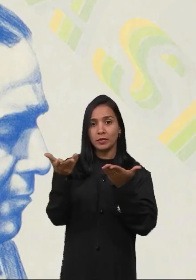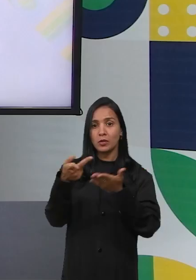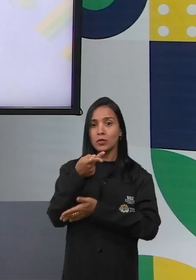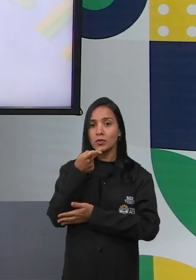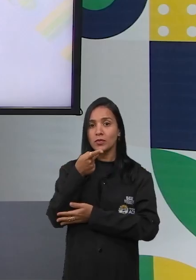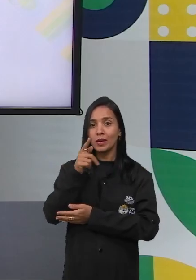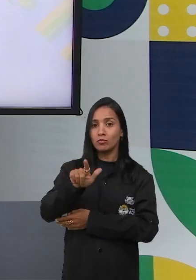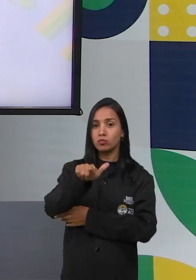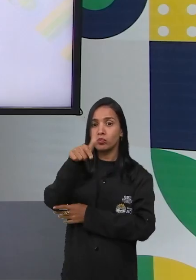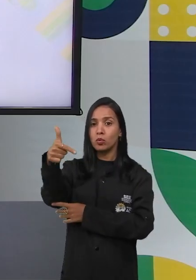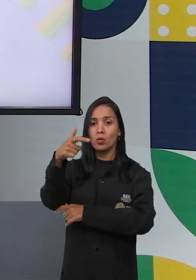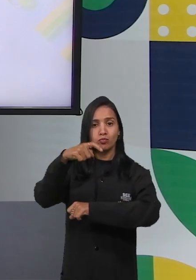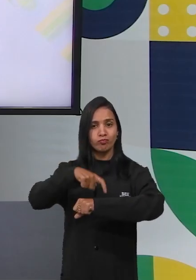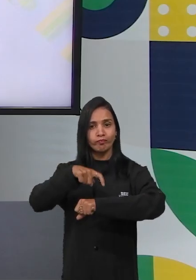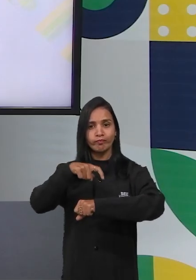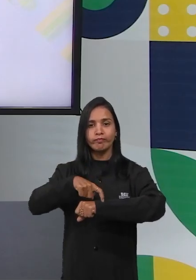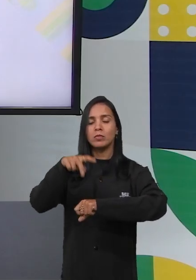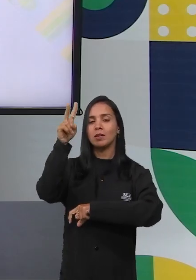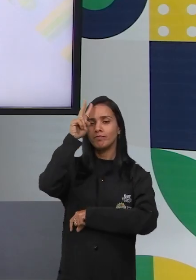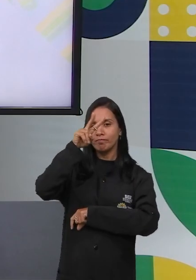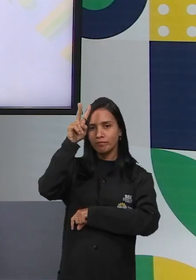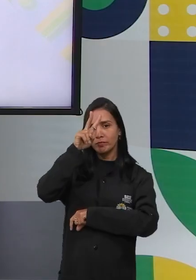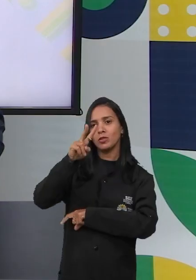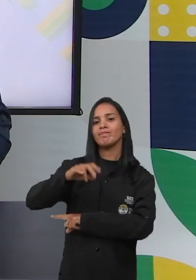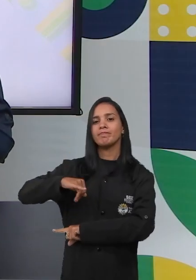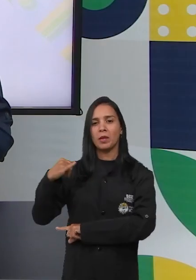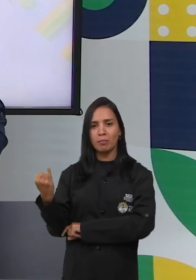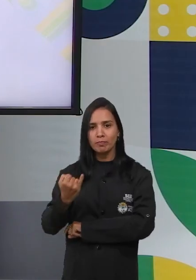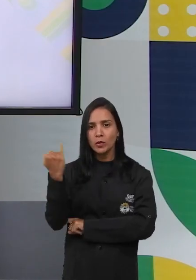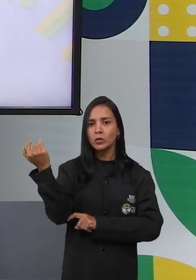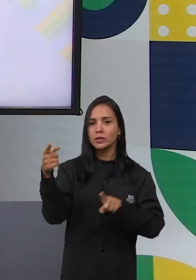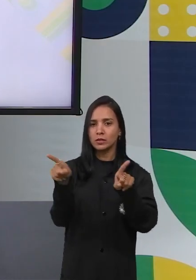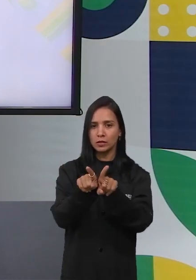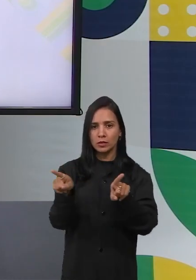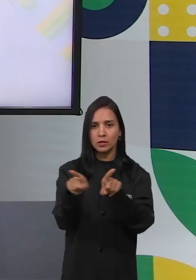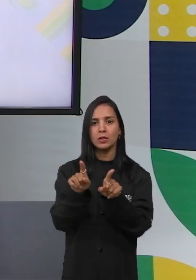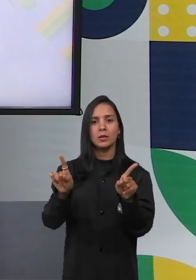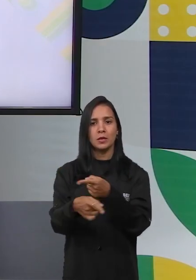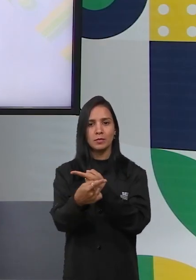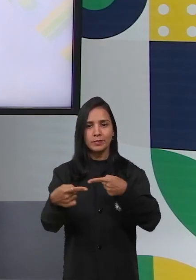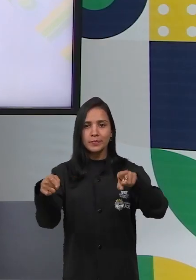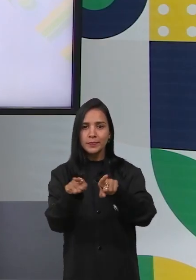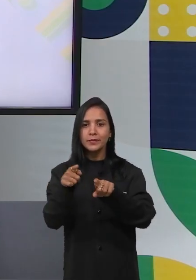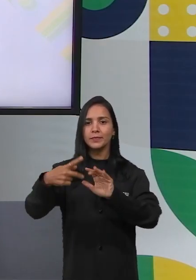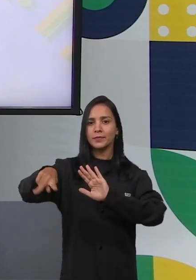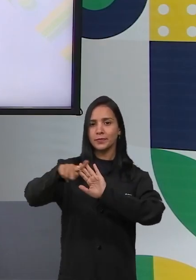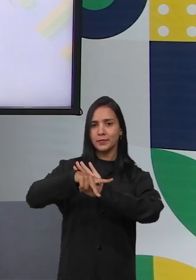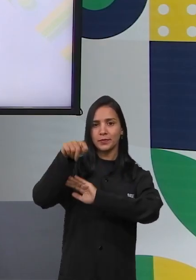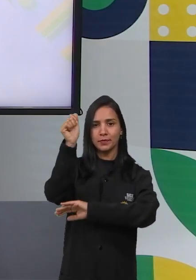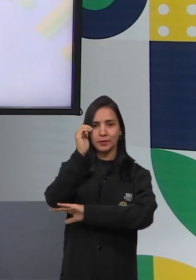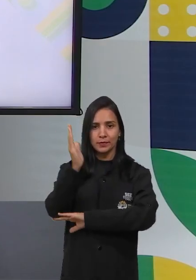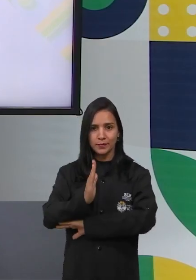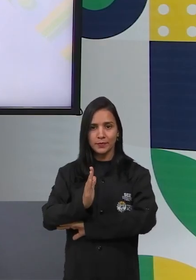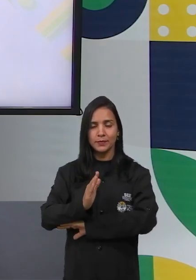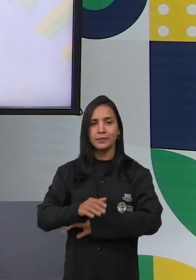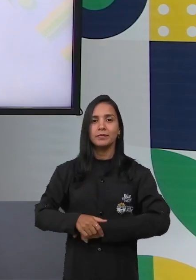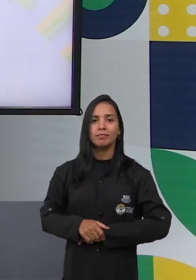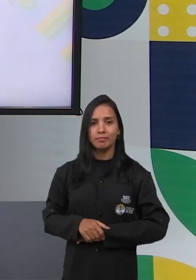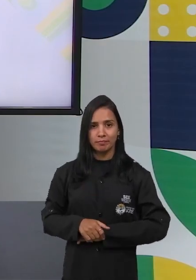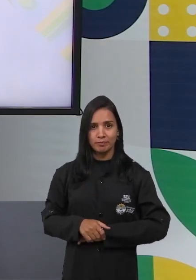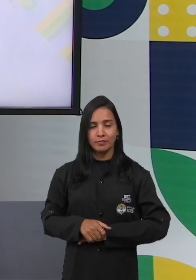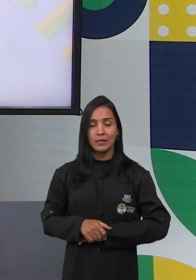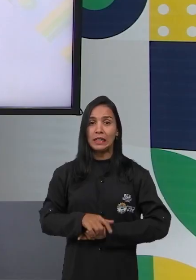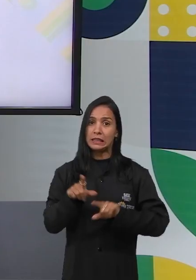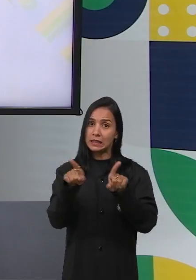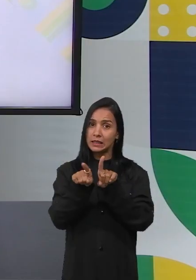outro momento, um momento importante também para a música brasileira e que retrata parte